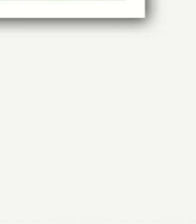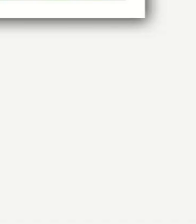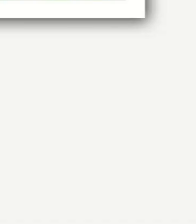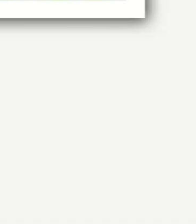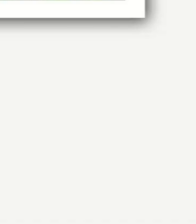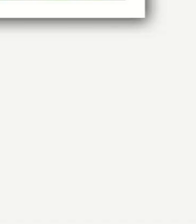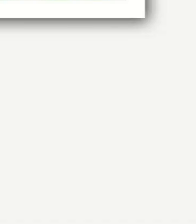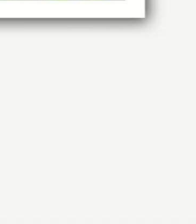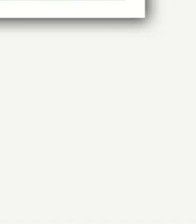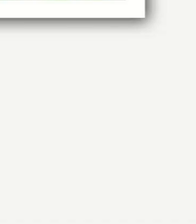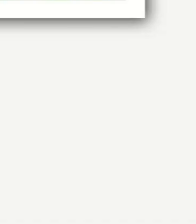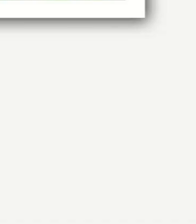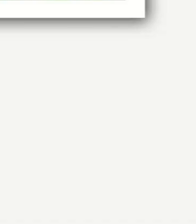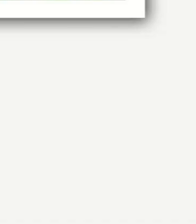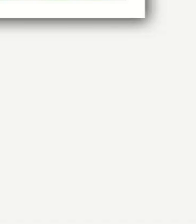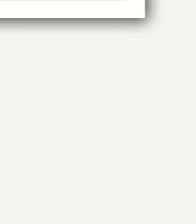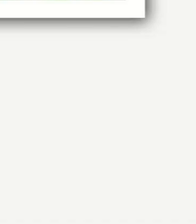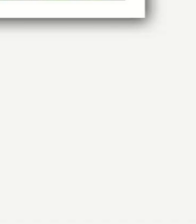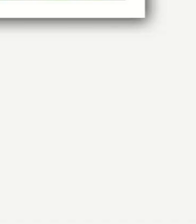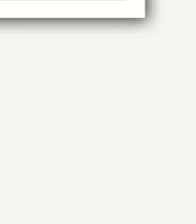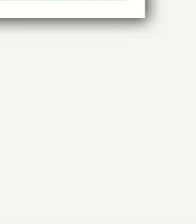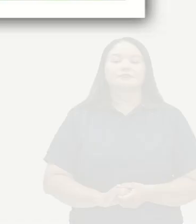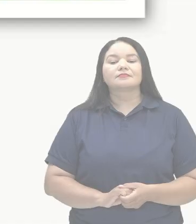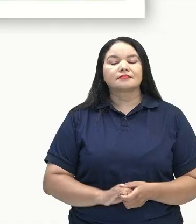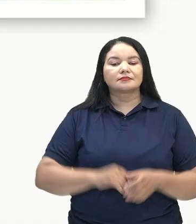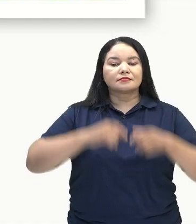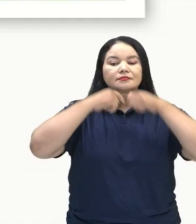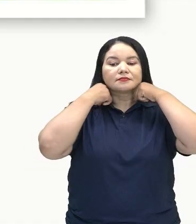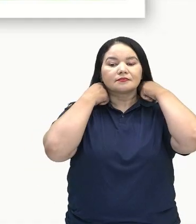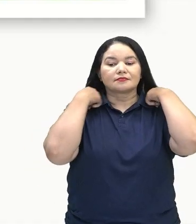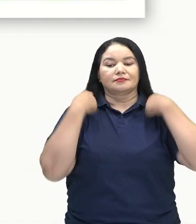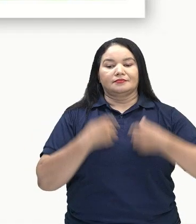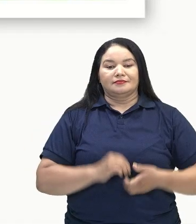floresta amazônica é muito importante para o mundo inteiro.